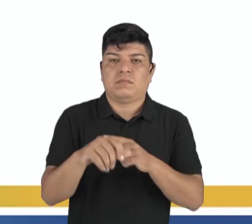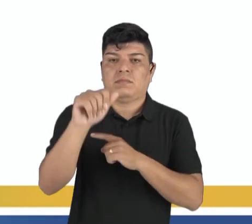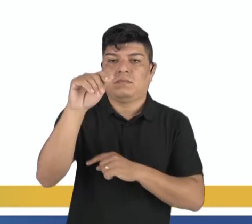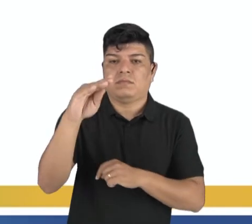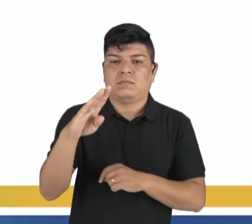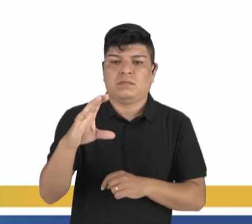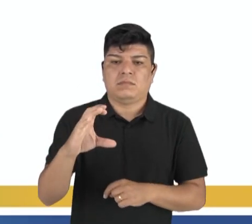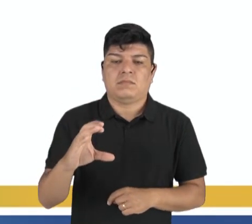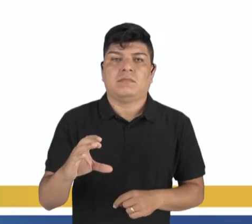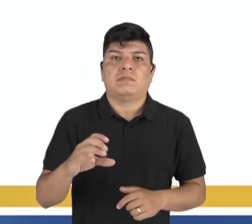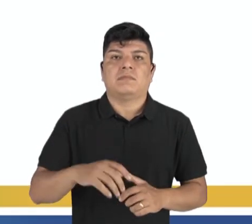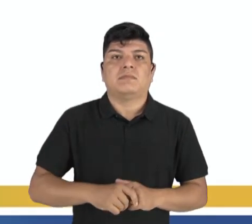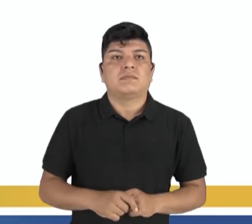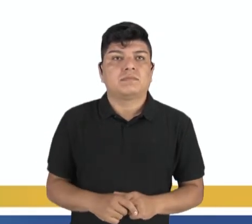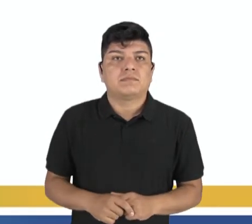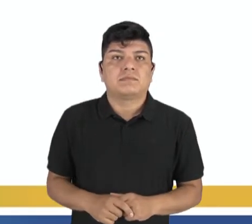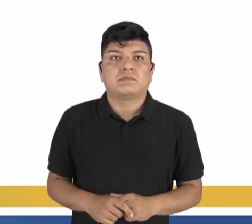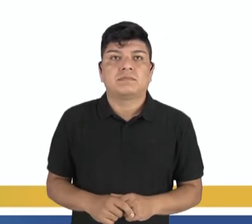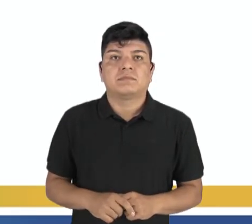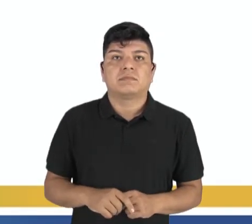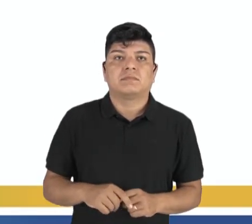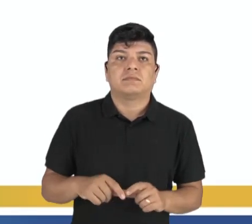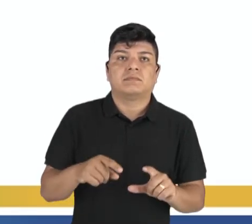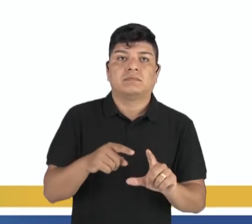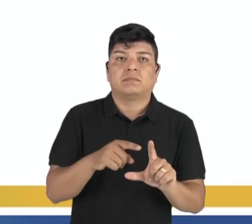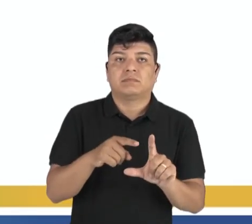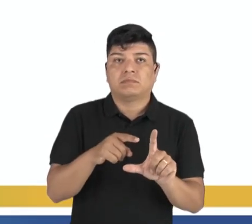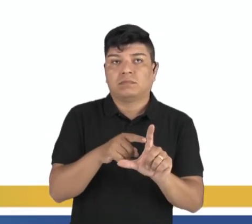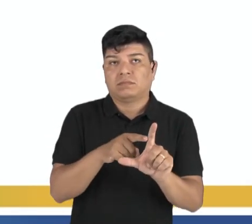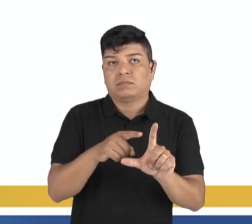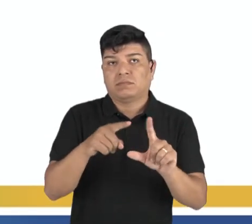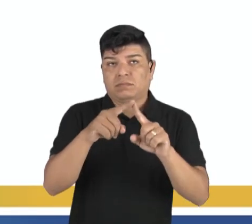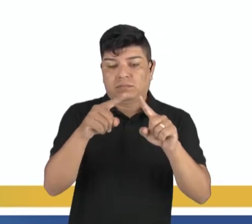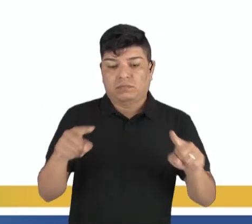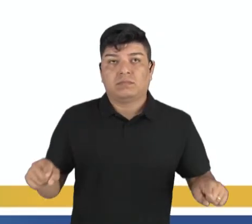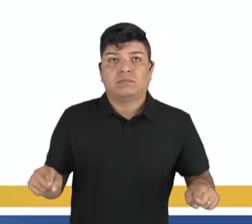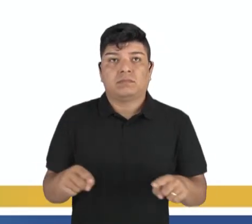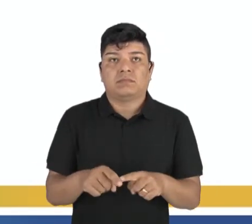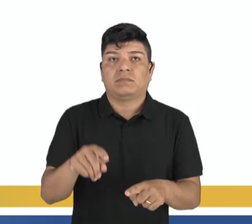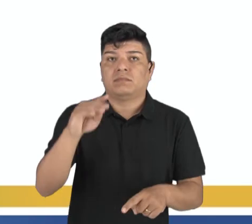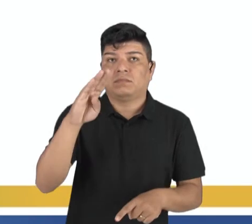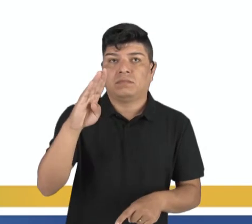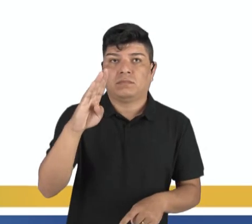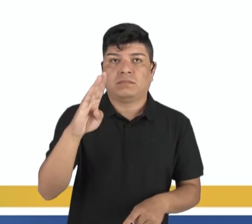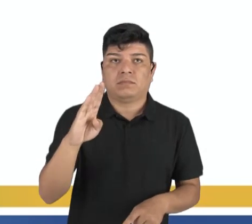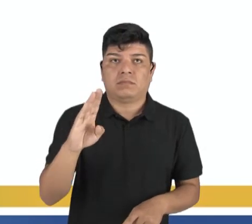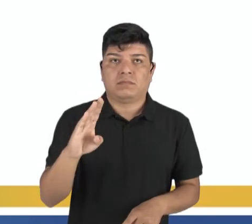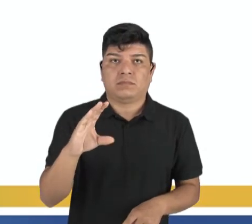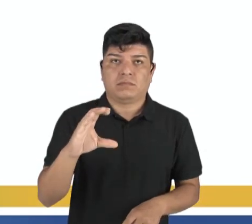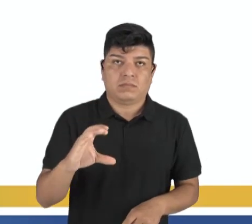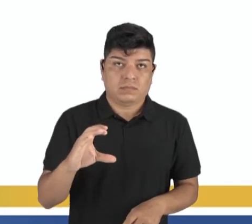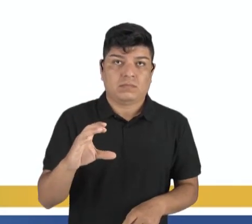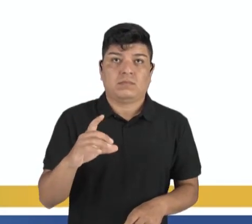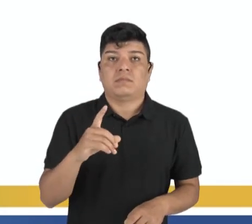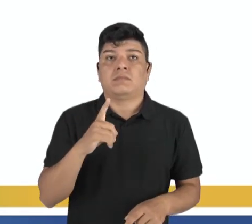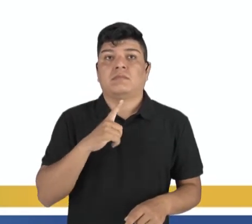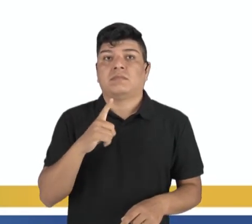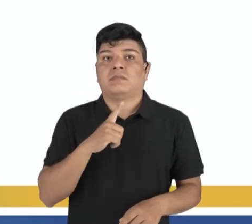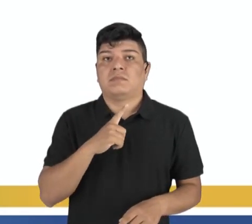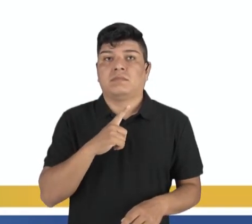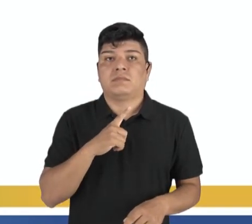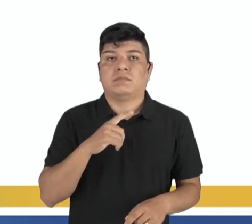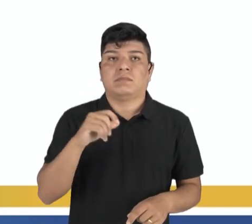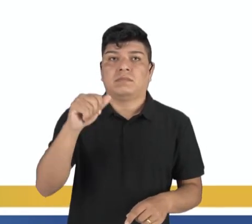beirinha isso é linha e o triângulo a dorzinha B duas linhas descer duas linhas foi